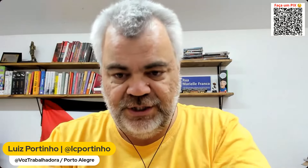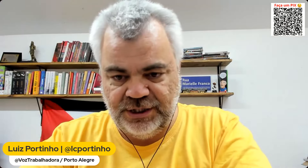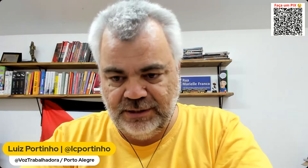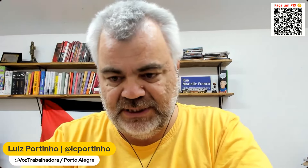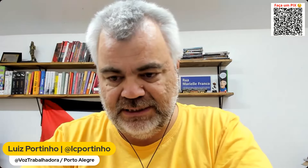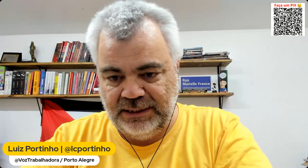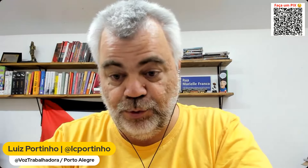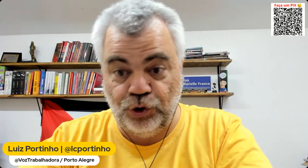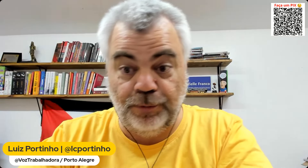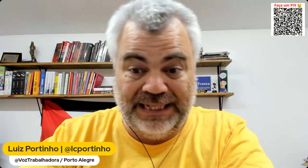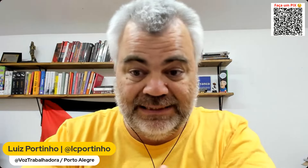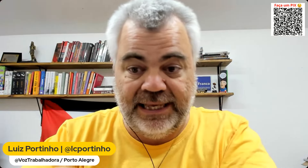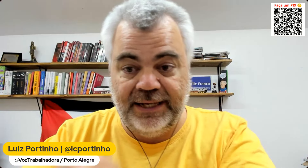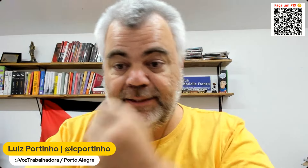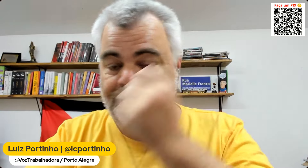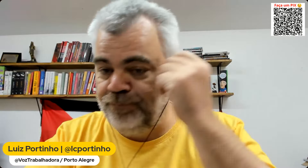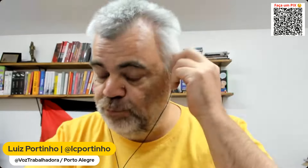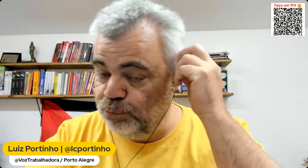do G20, digamos assim,